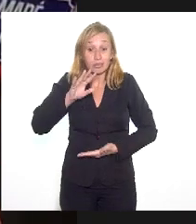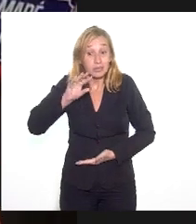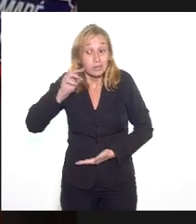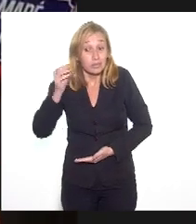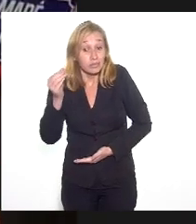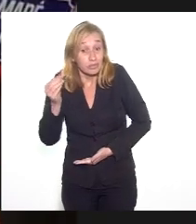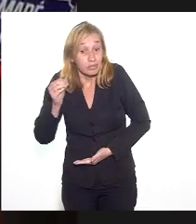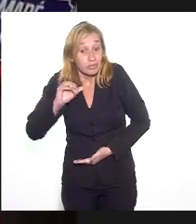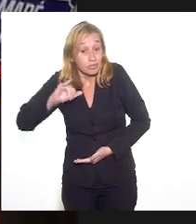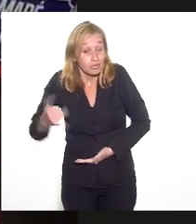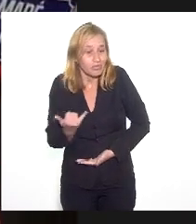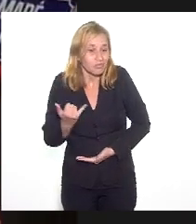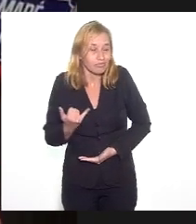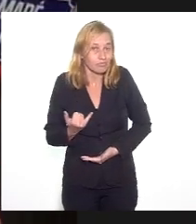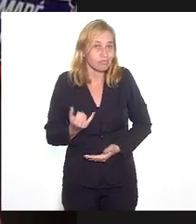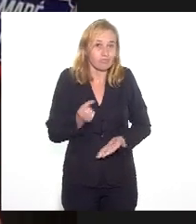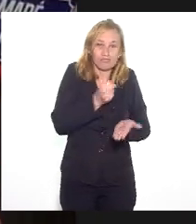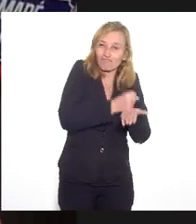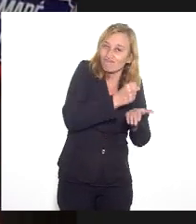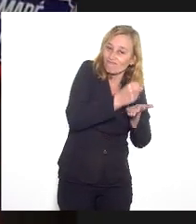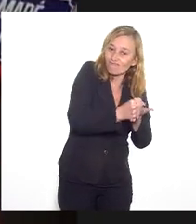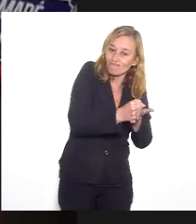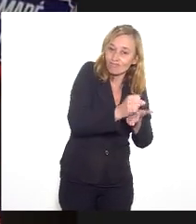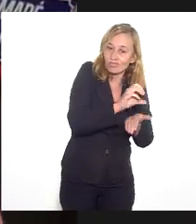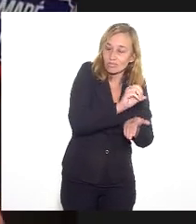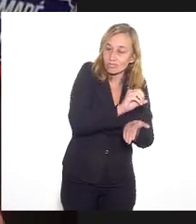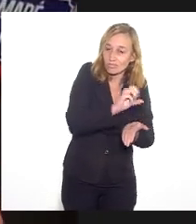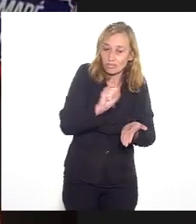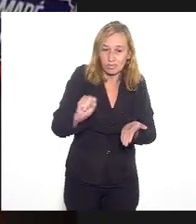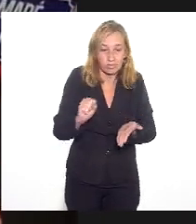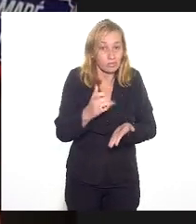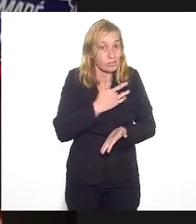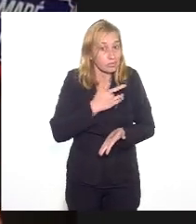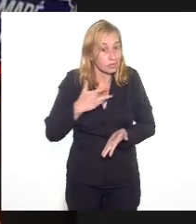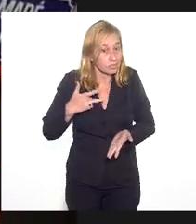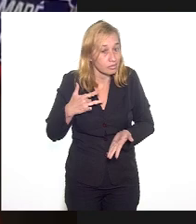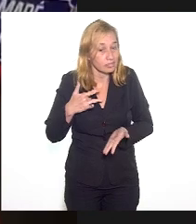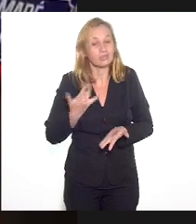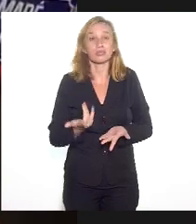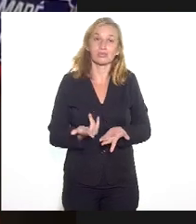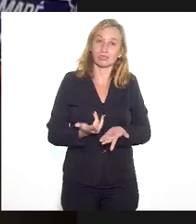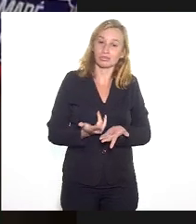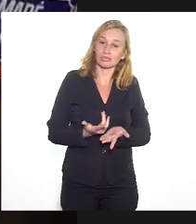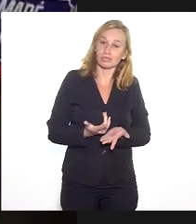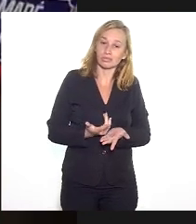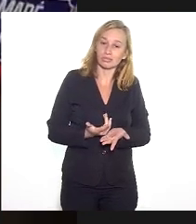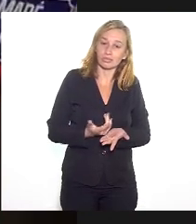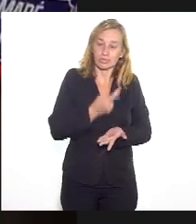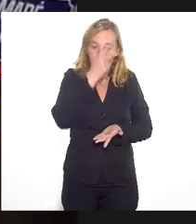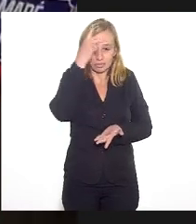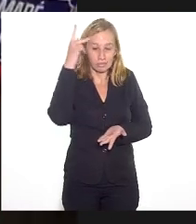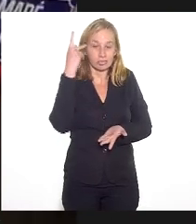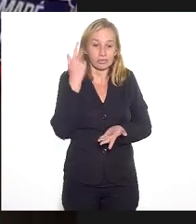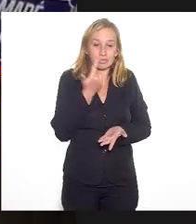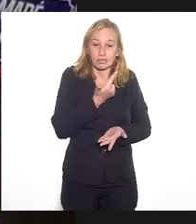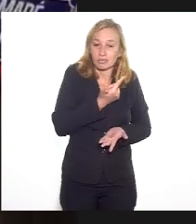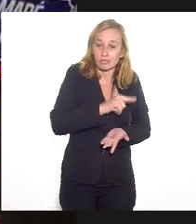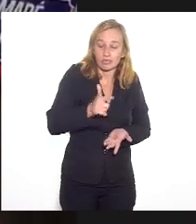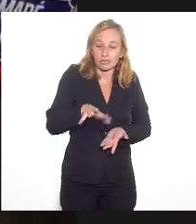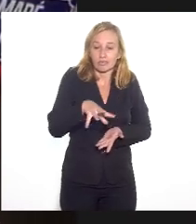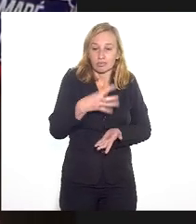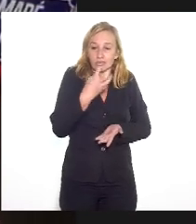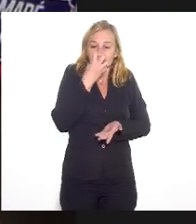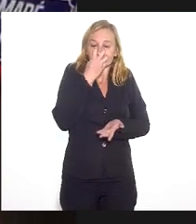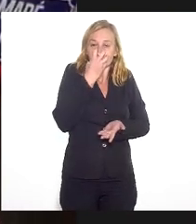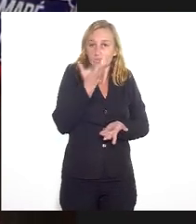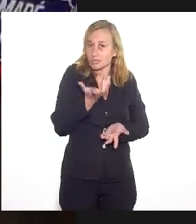com pouca transparência com as OSs da saúde para inviabilizar, por exemplo, que as pessoas tivessem respiradores dentro